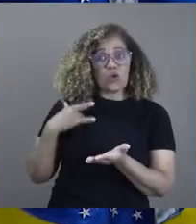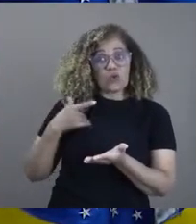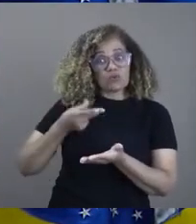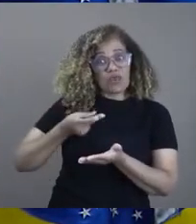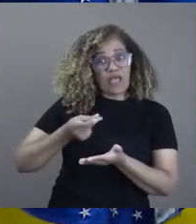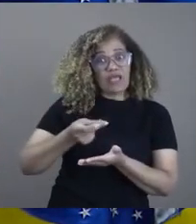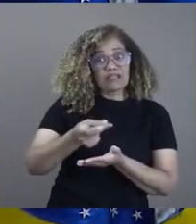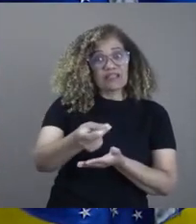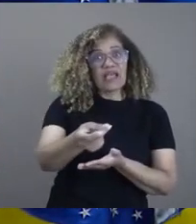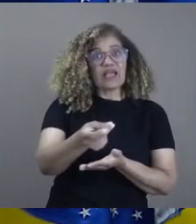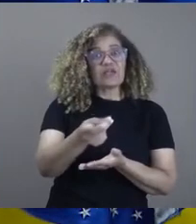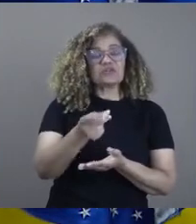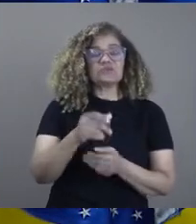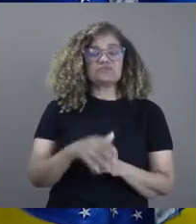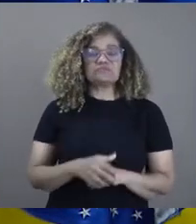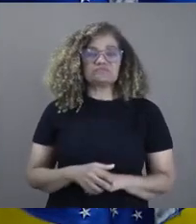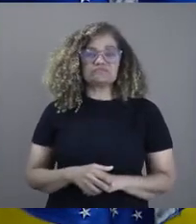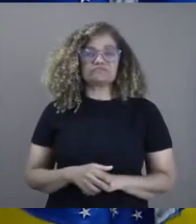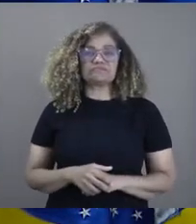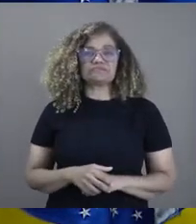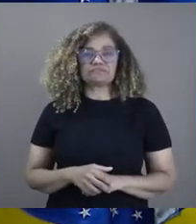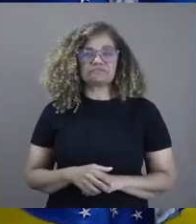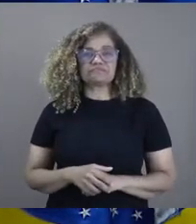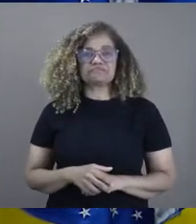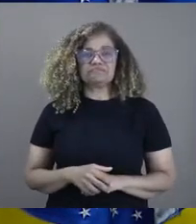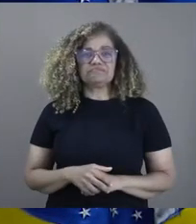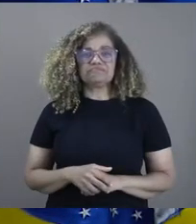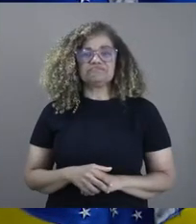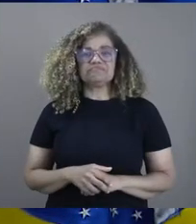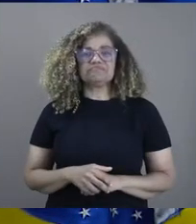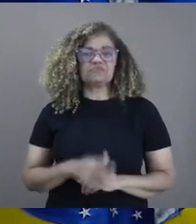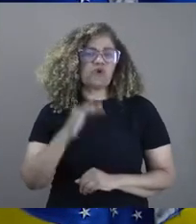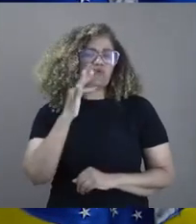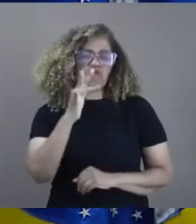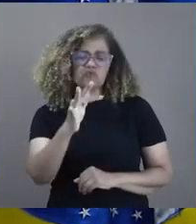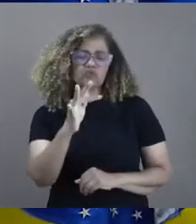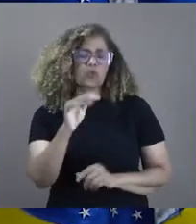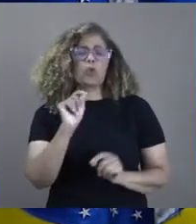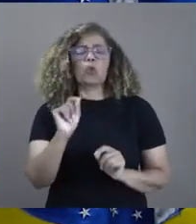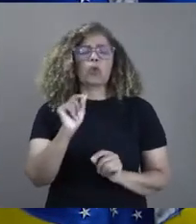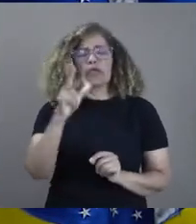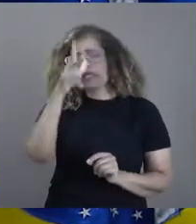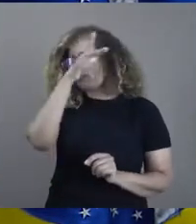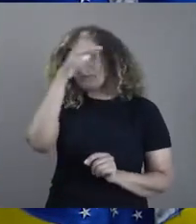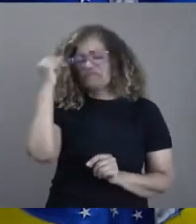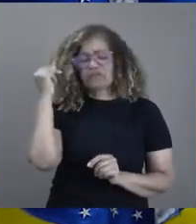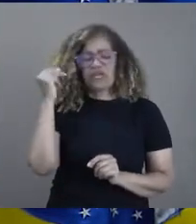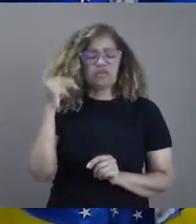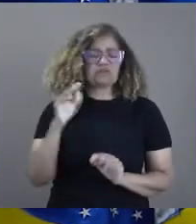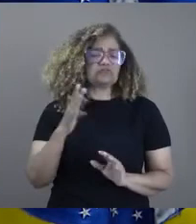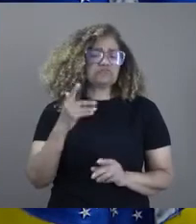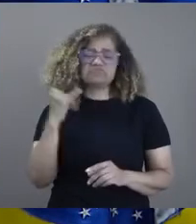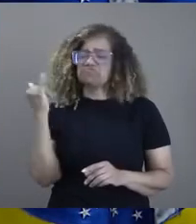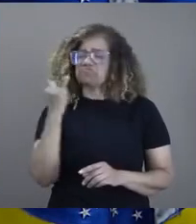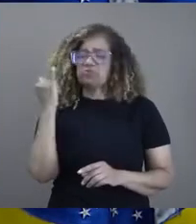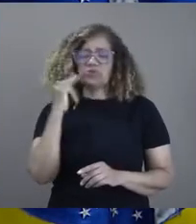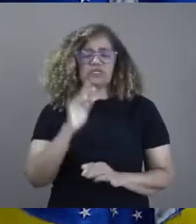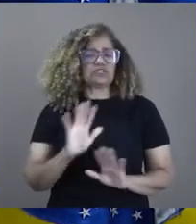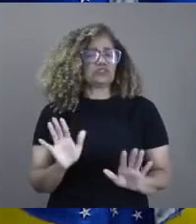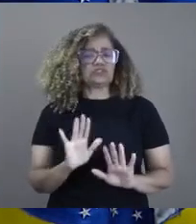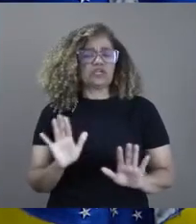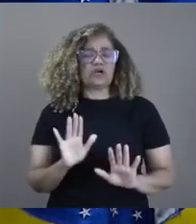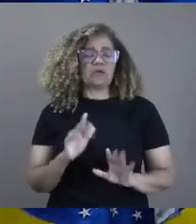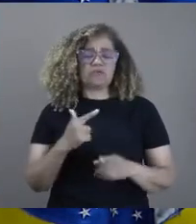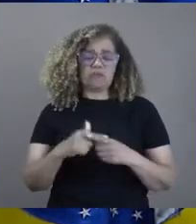vida independentemente de quem vai o prito daidade daqui a daqui a